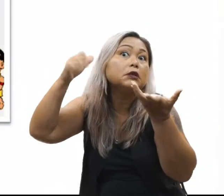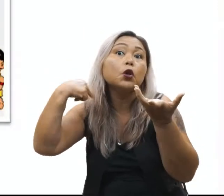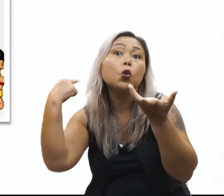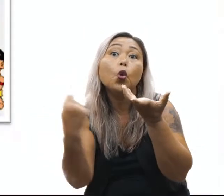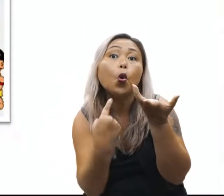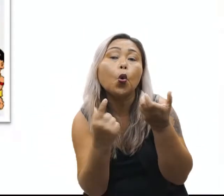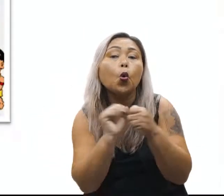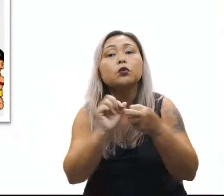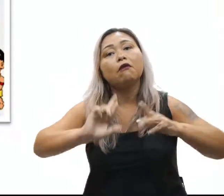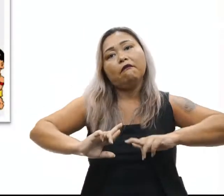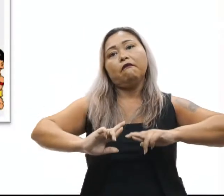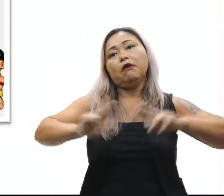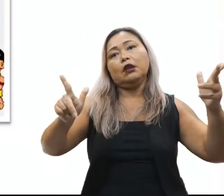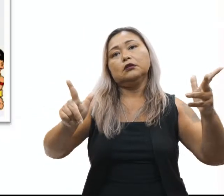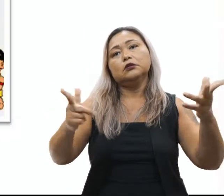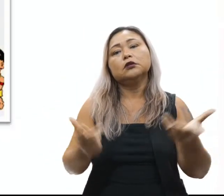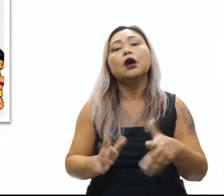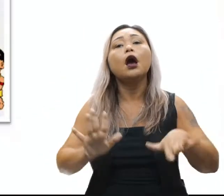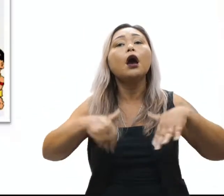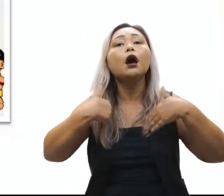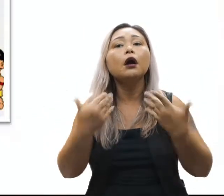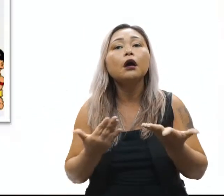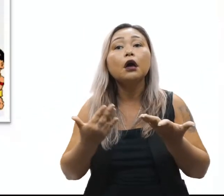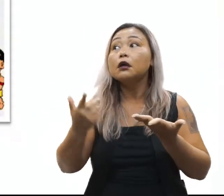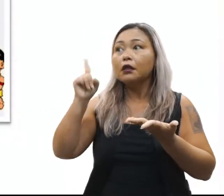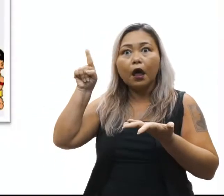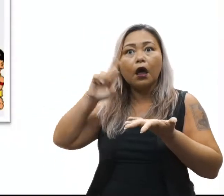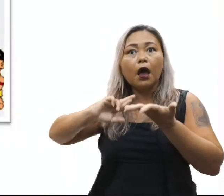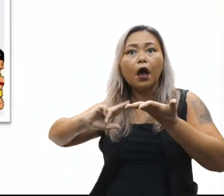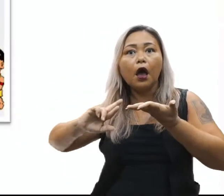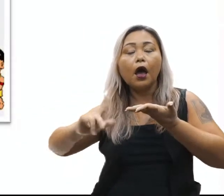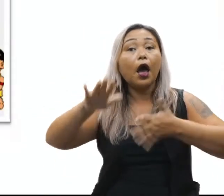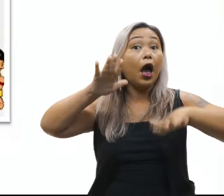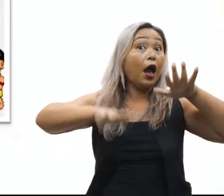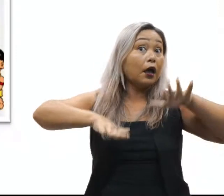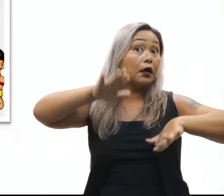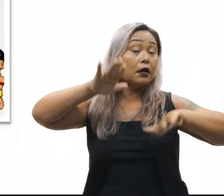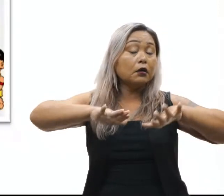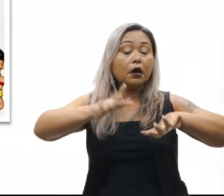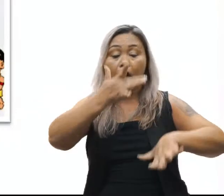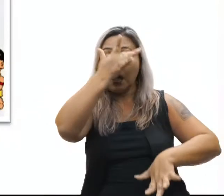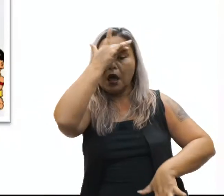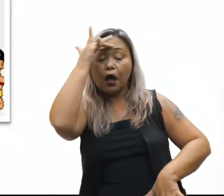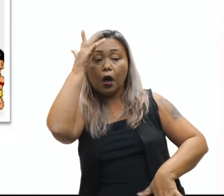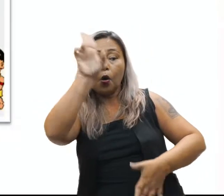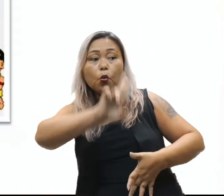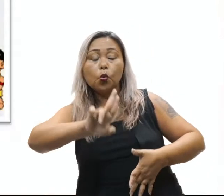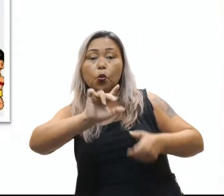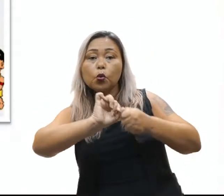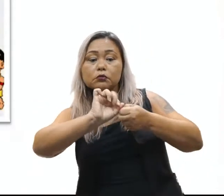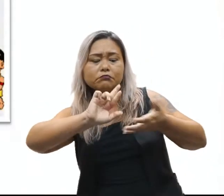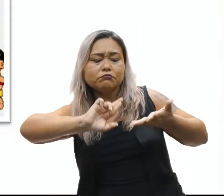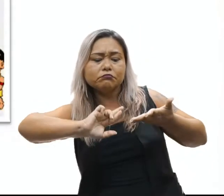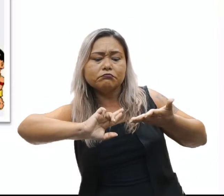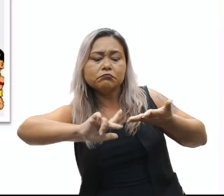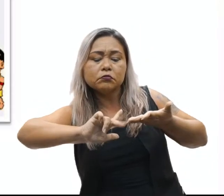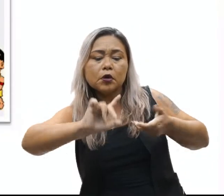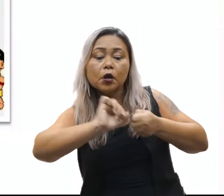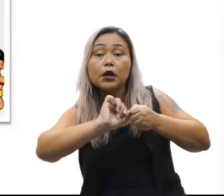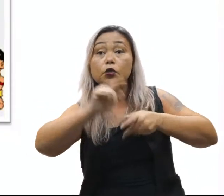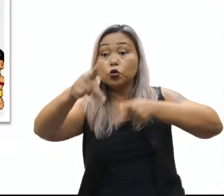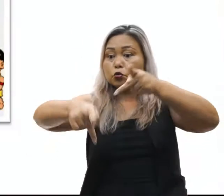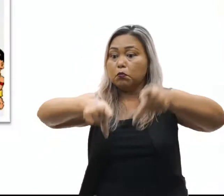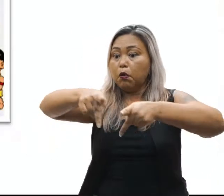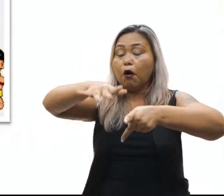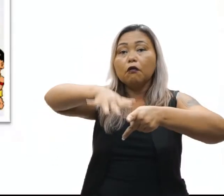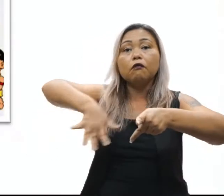tão diferentes. E por essa diferença, às vezes, as pessoas utilizam essa diferença entre os povos